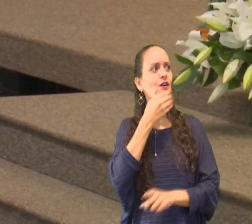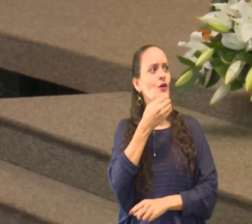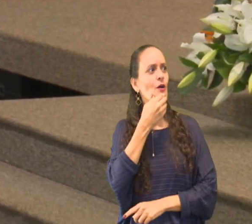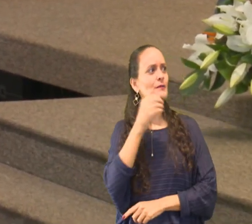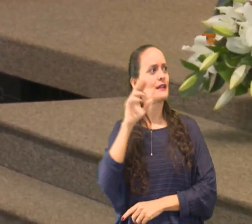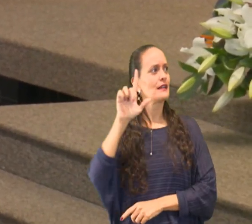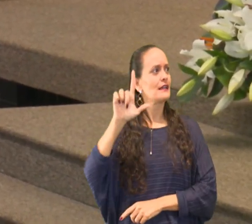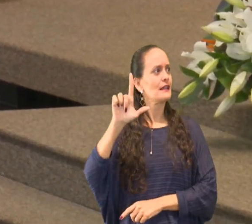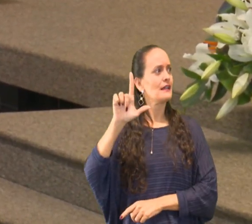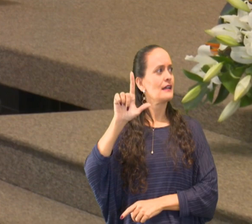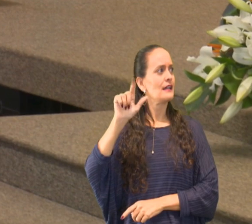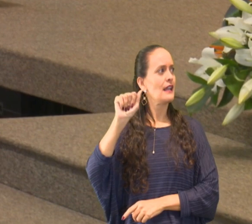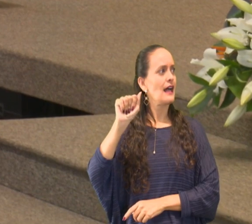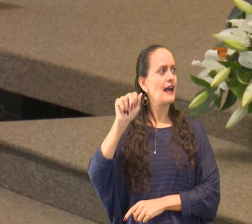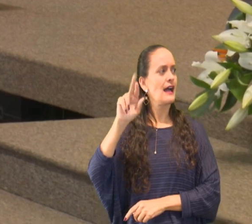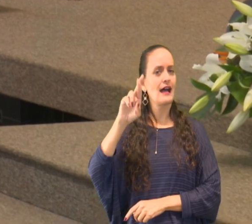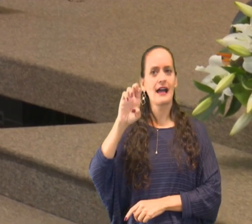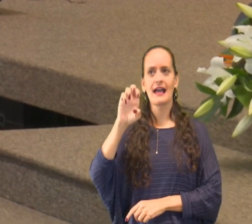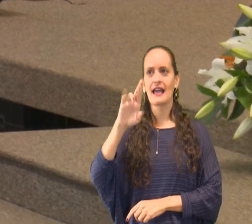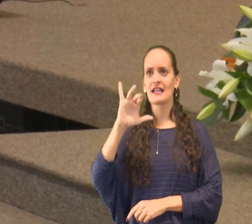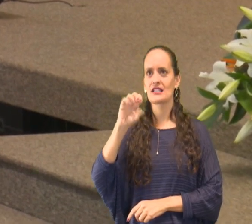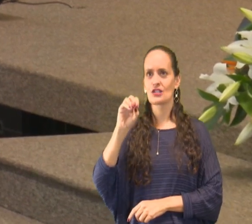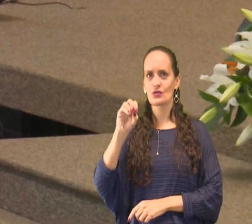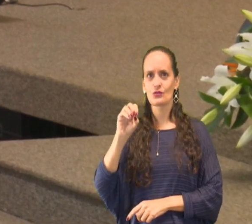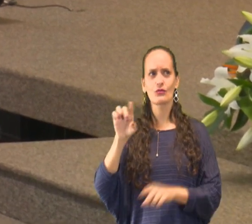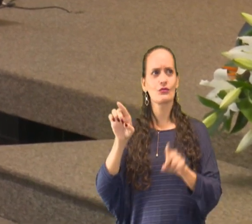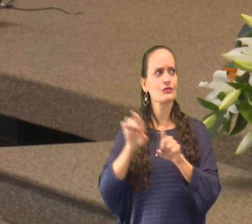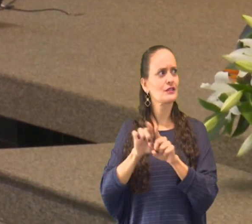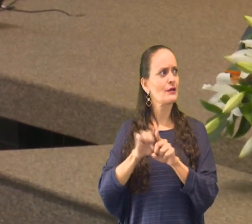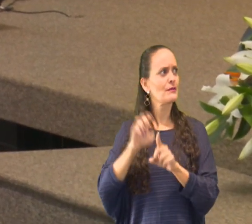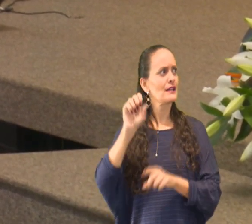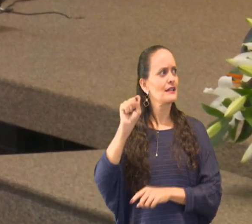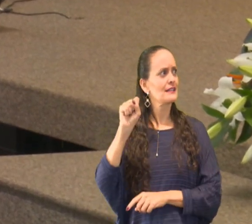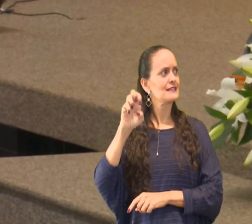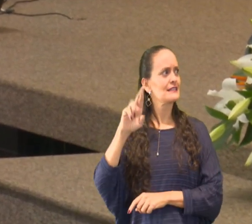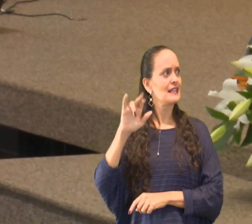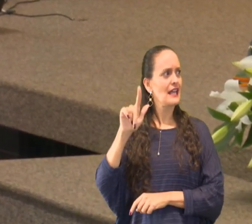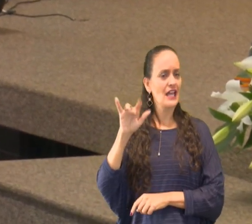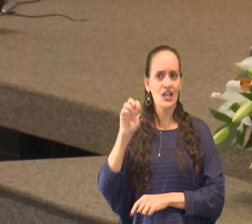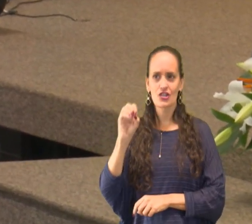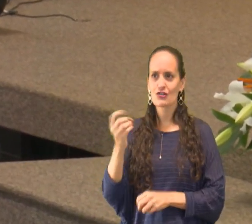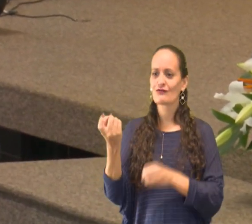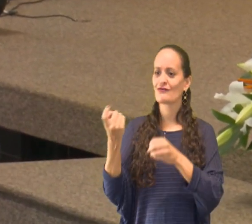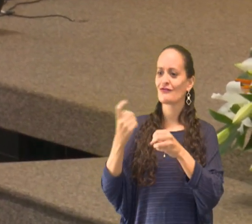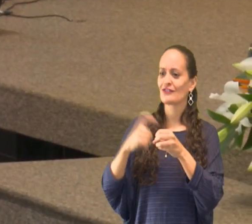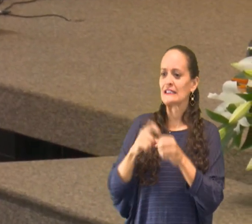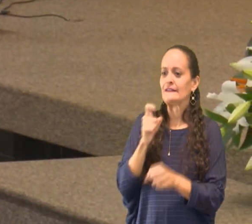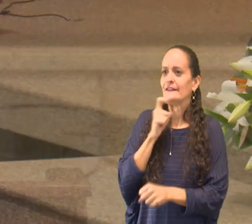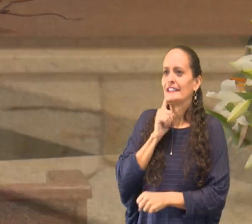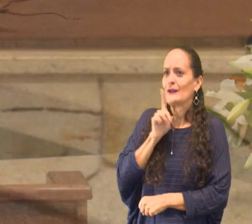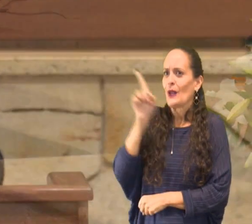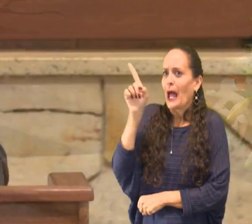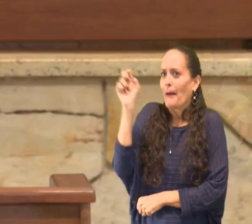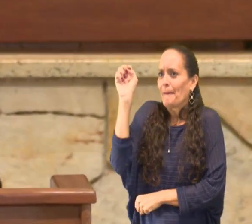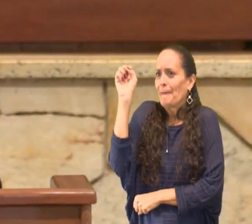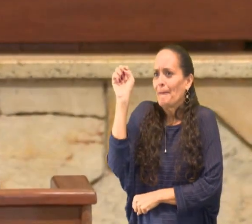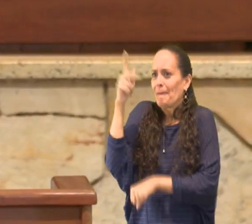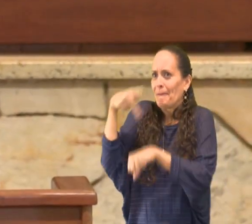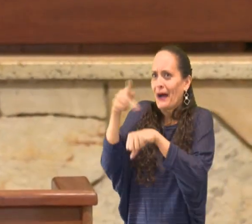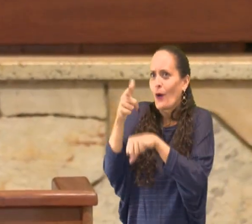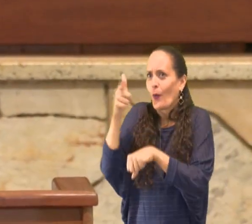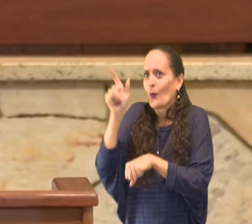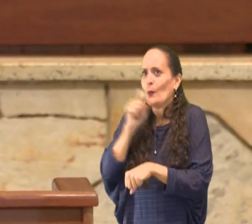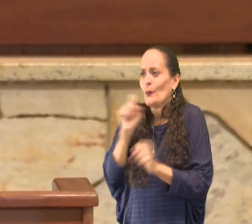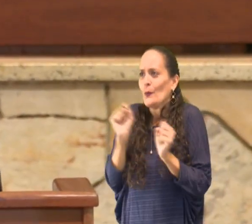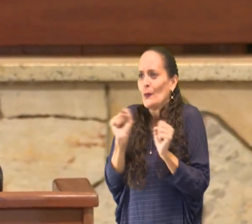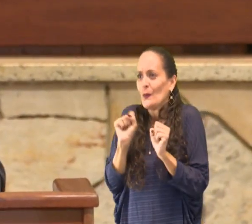também de enfermidade. O nosso irmão César, depois de uma longa viagem com a sua família, sentindo frio ali naquele país. E tantos irmãos